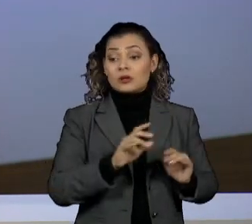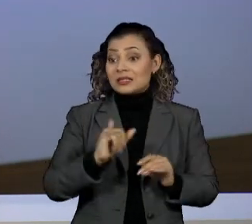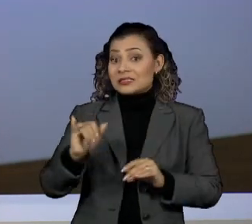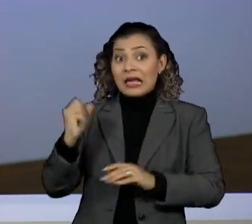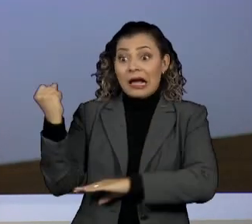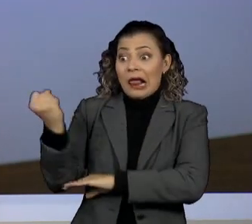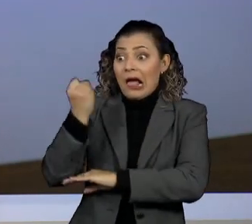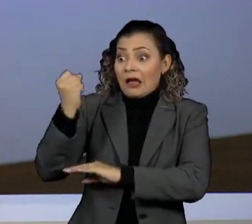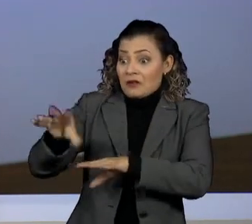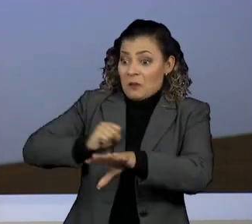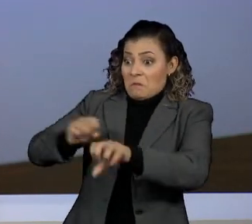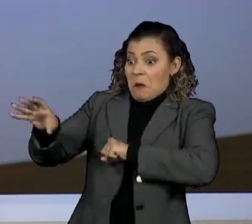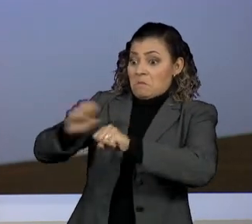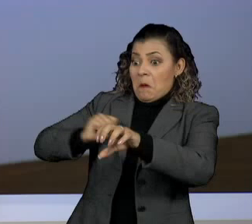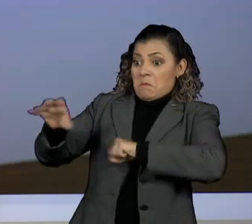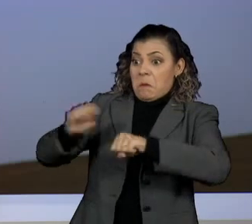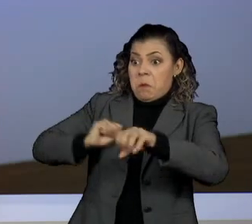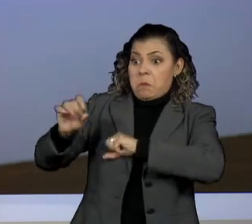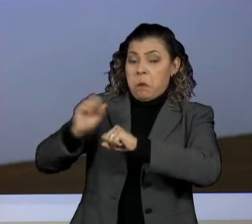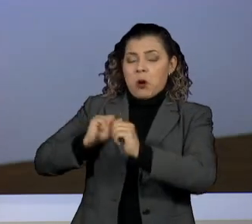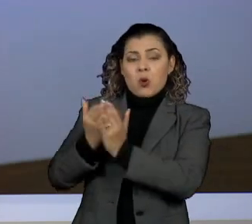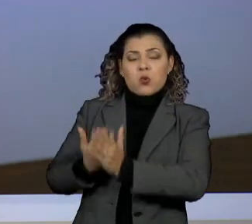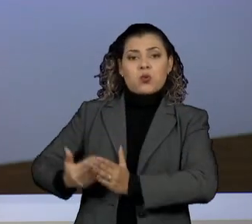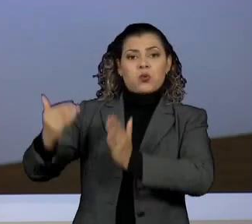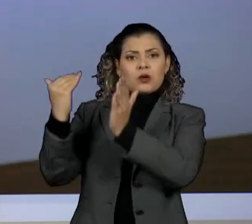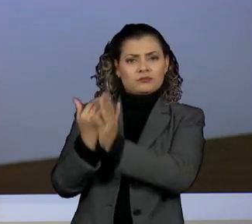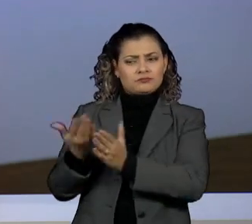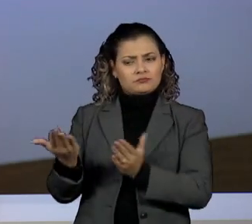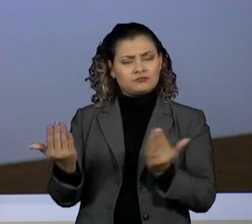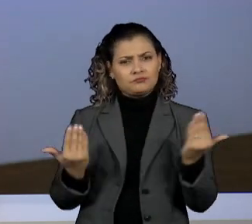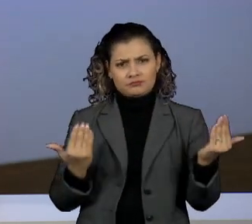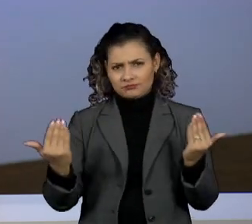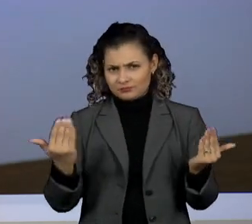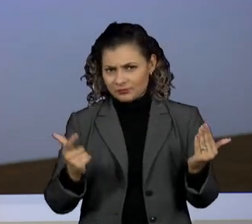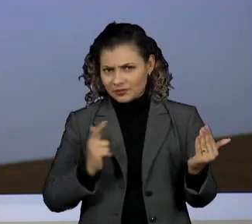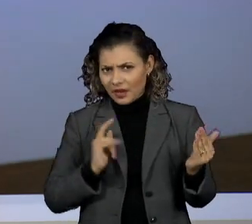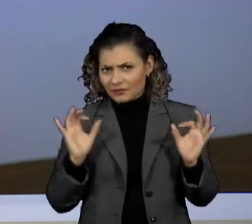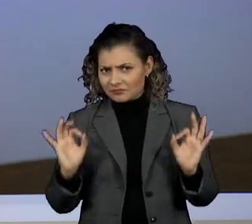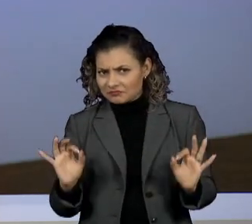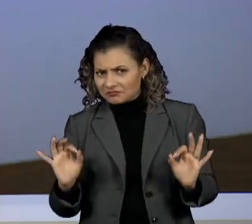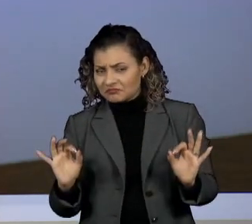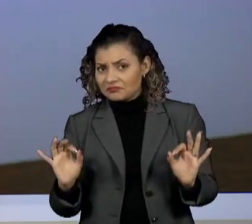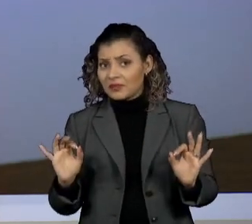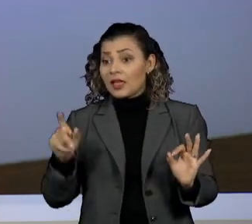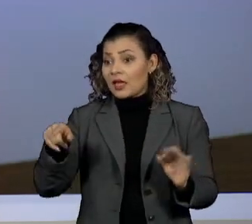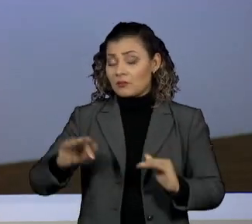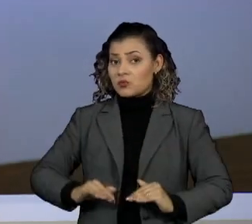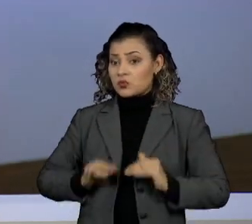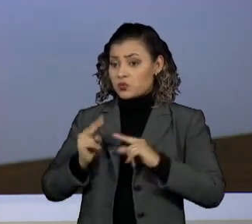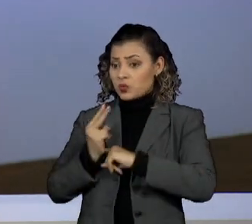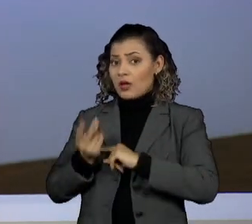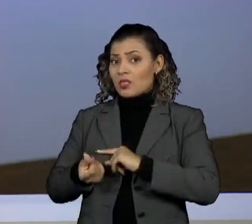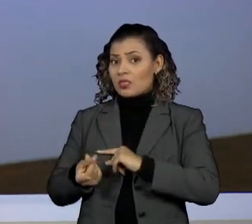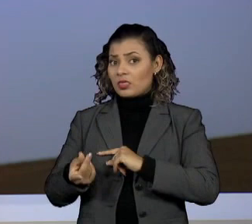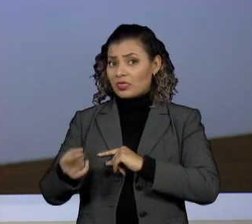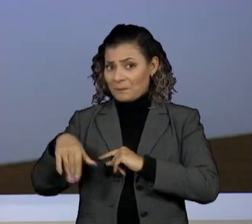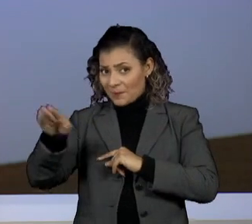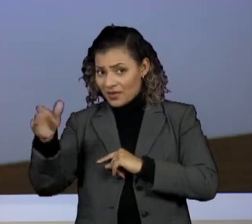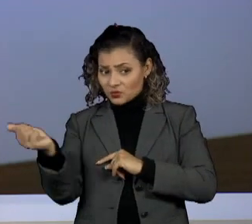imunidade gerada pela doença já se sabe se ela é de longa duração, se